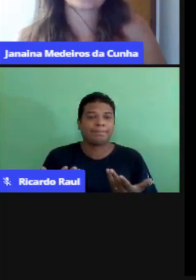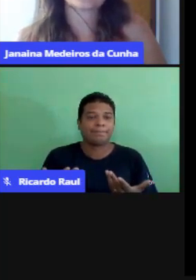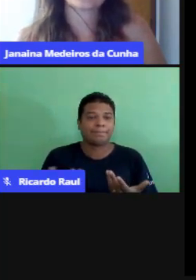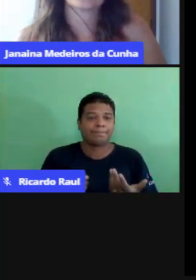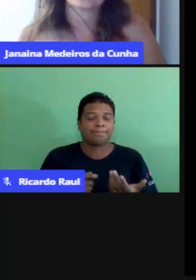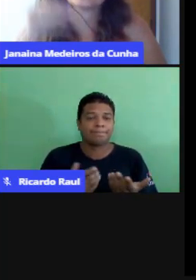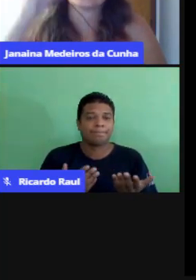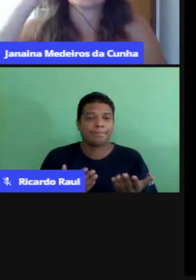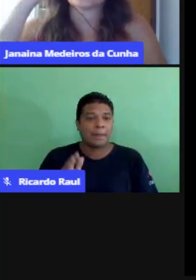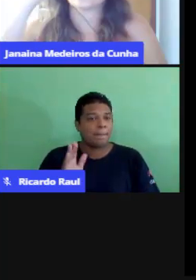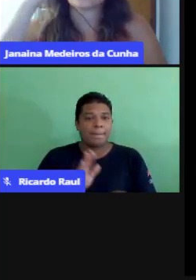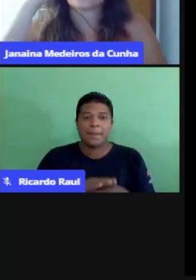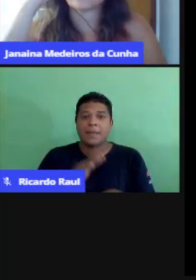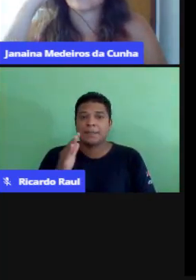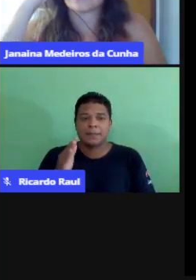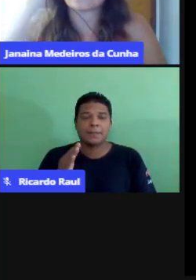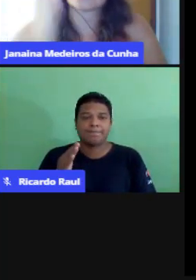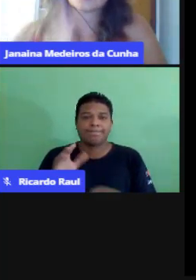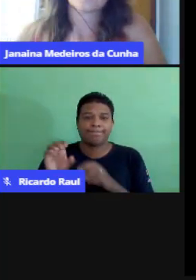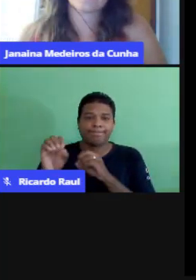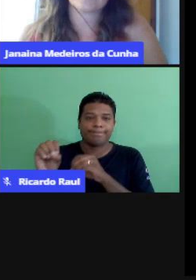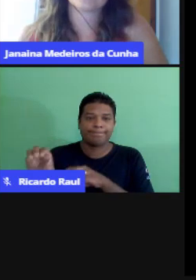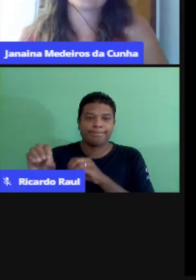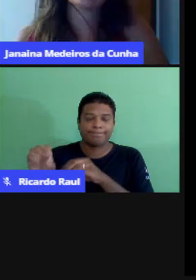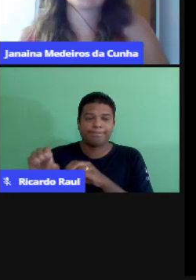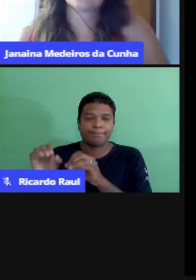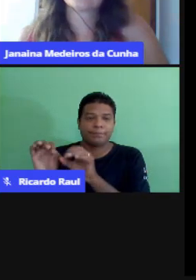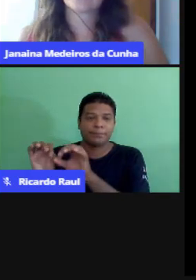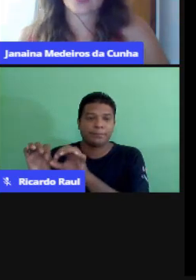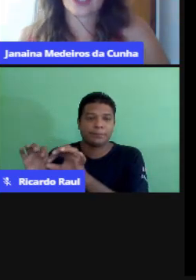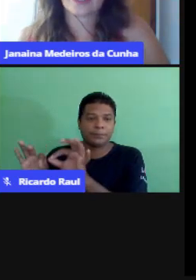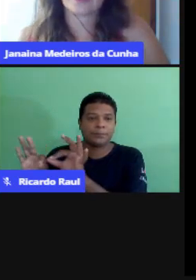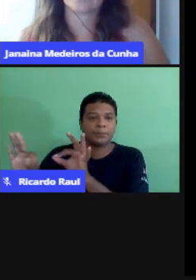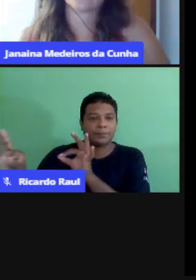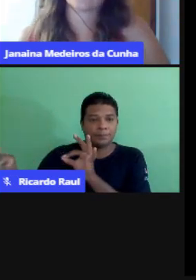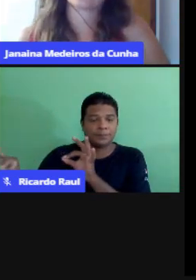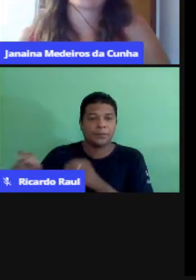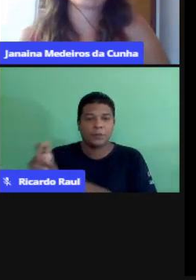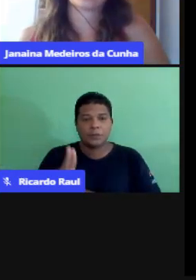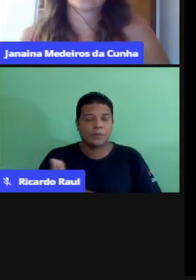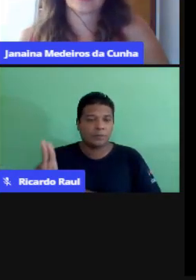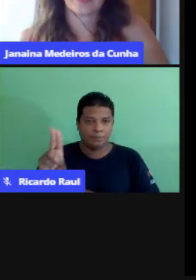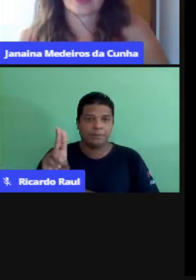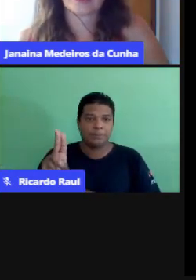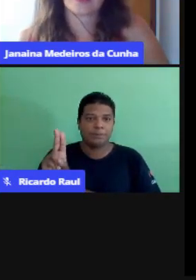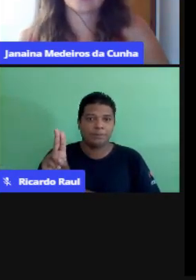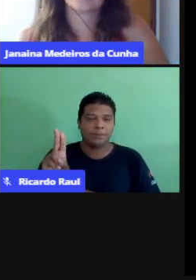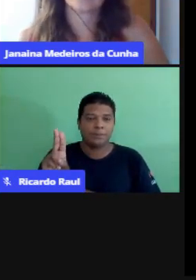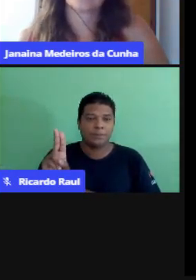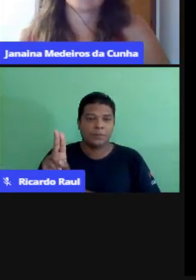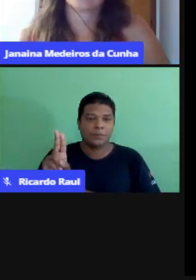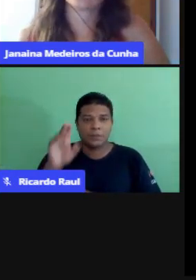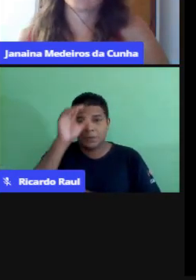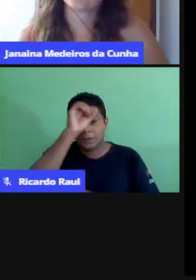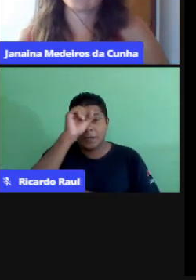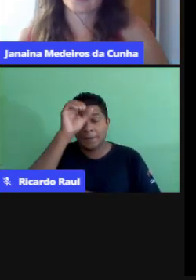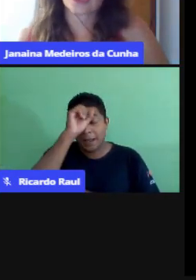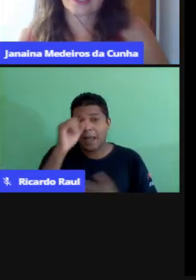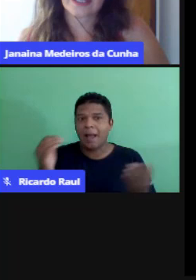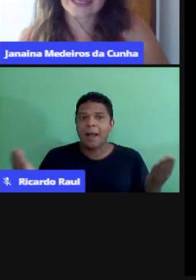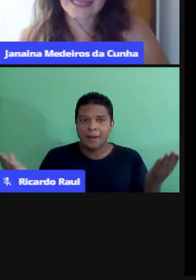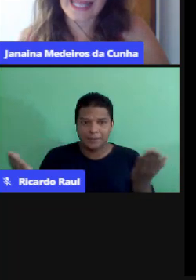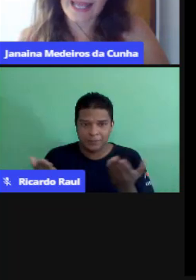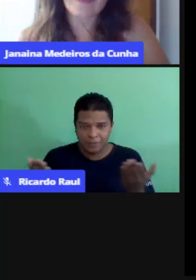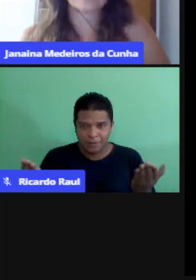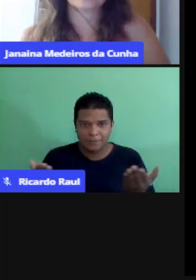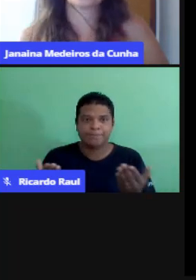para nós, né? Então, o que antes a gente deveria estar utilizando a favor da aprendizagem, agora a